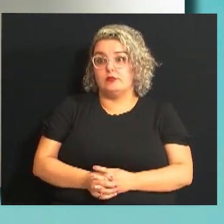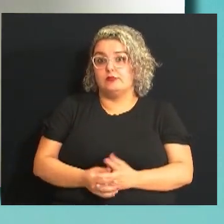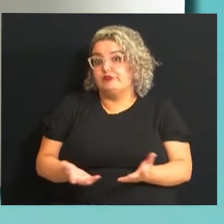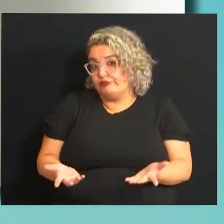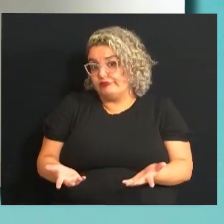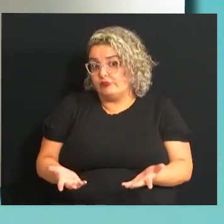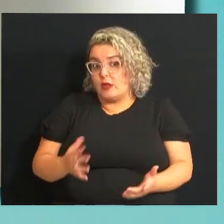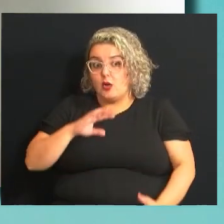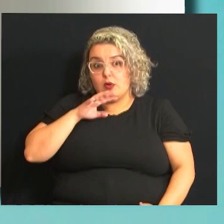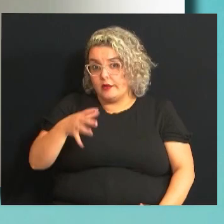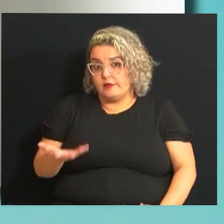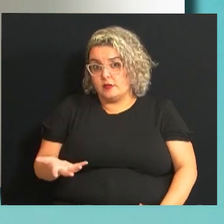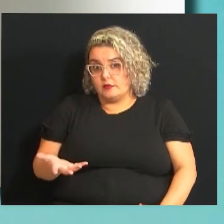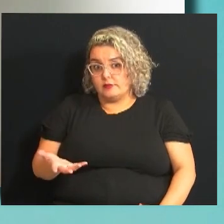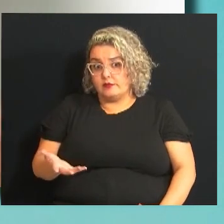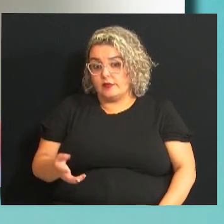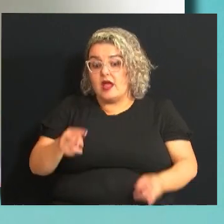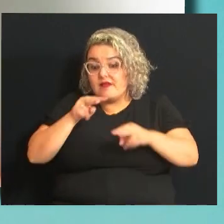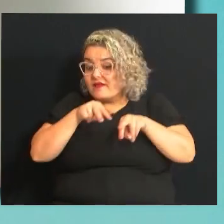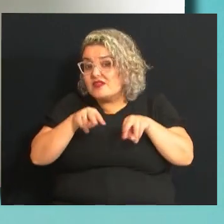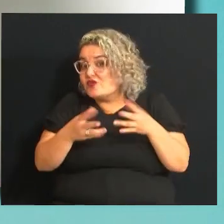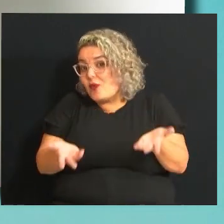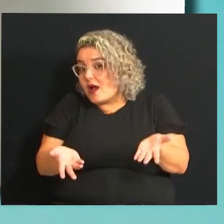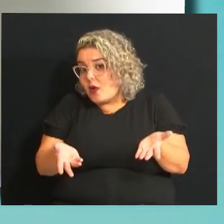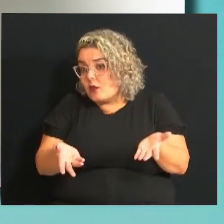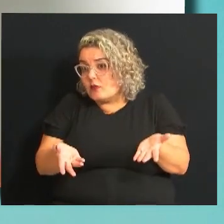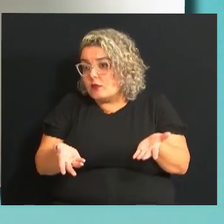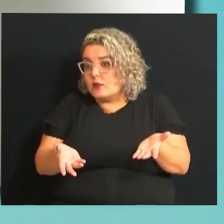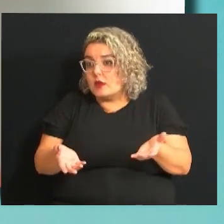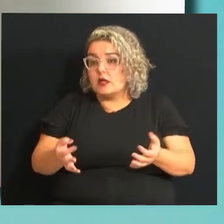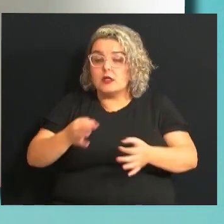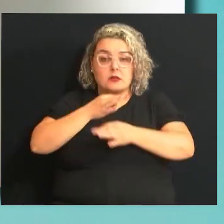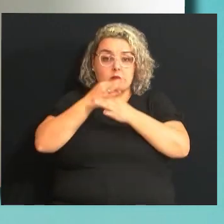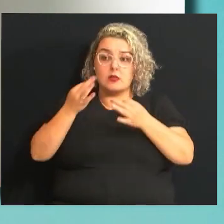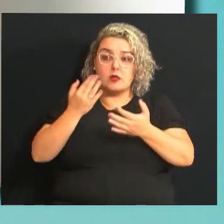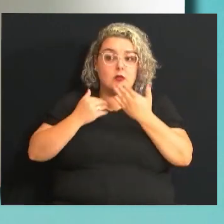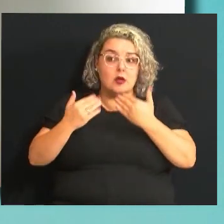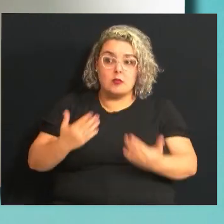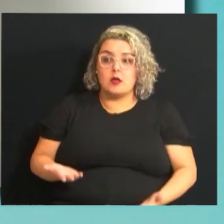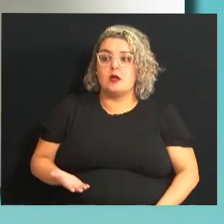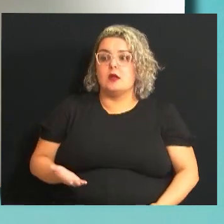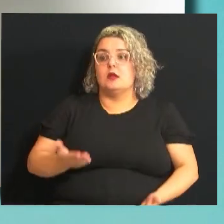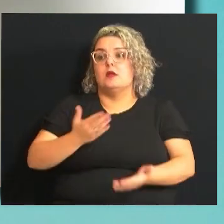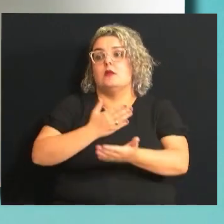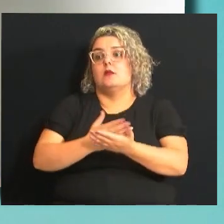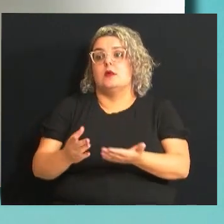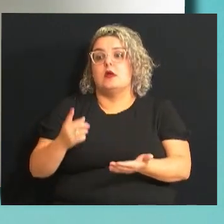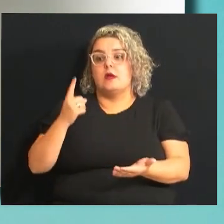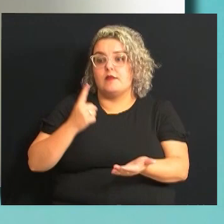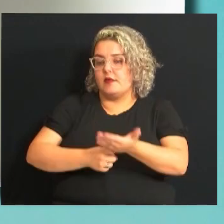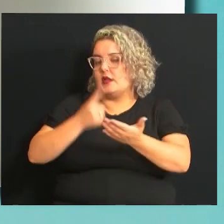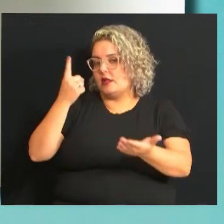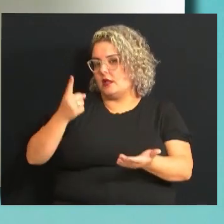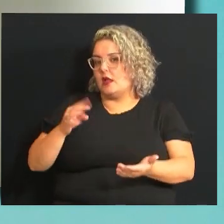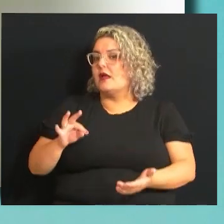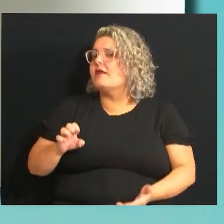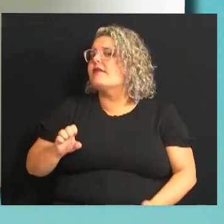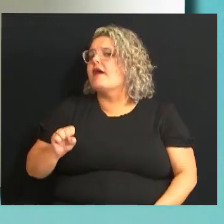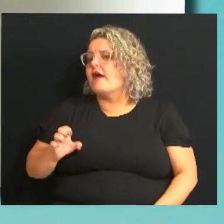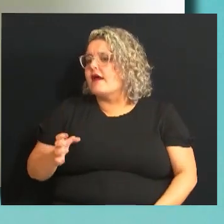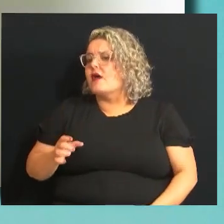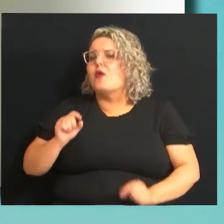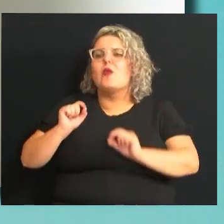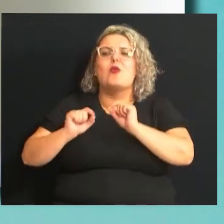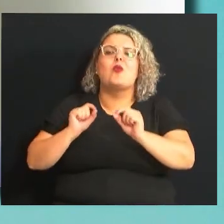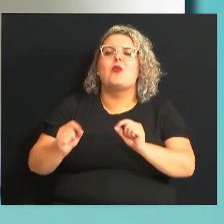acontece por questões, assim, chega a ser absurdo, né? E esses itens são perfeitos para o consumo.